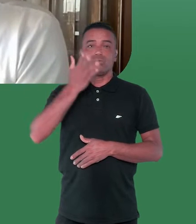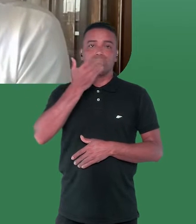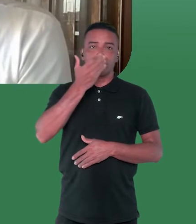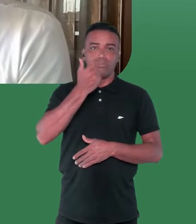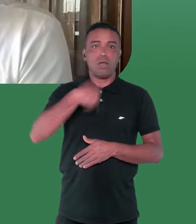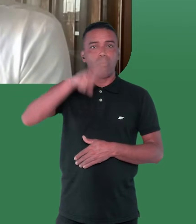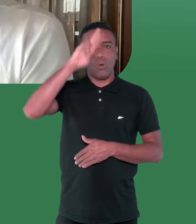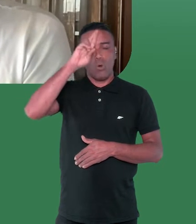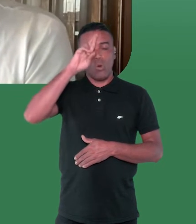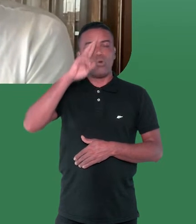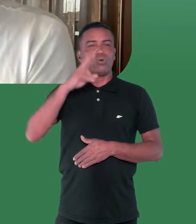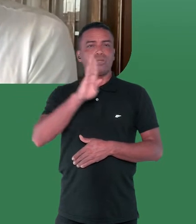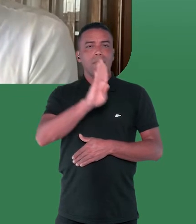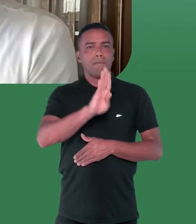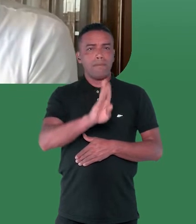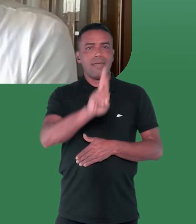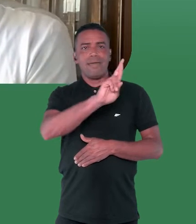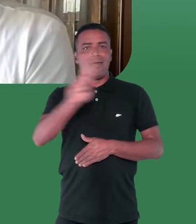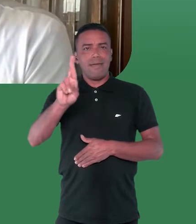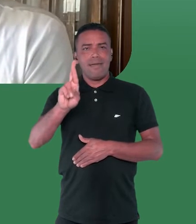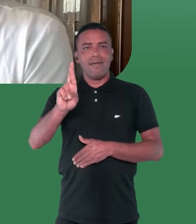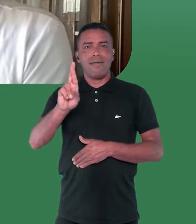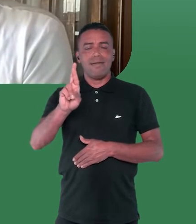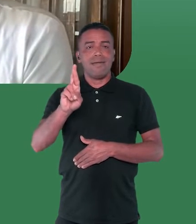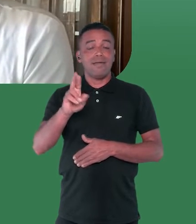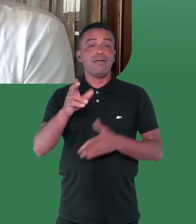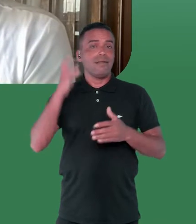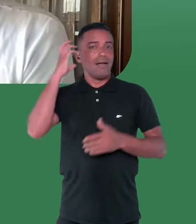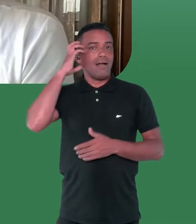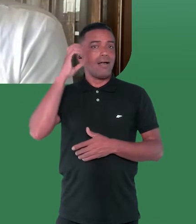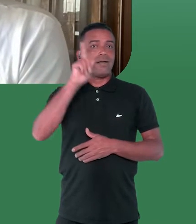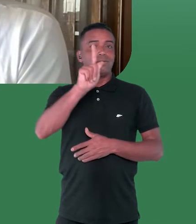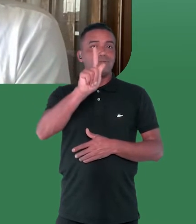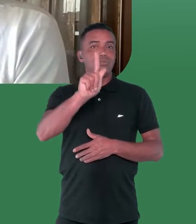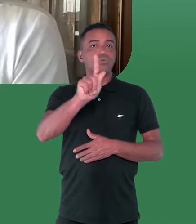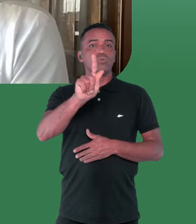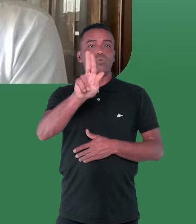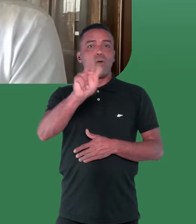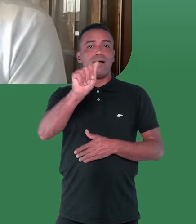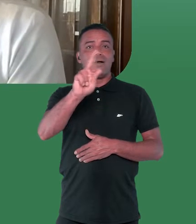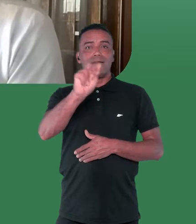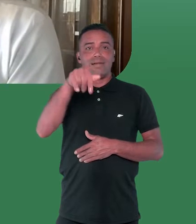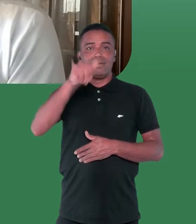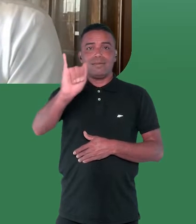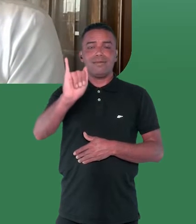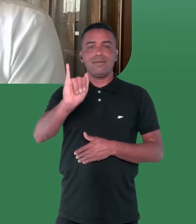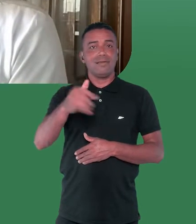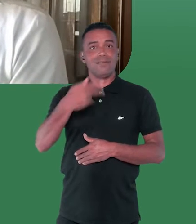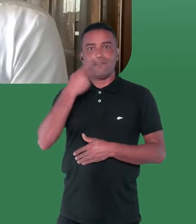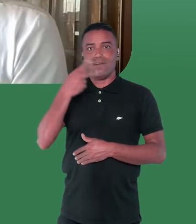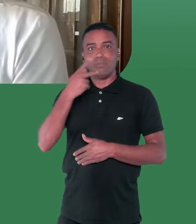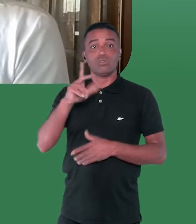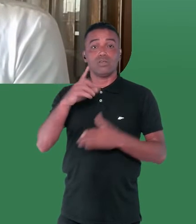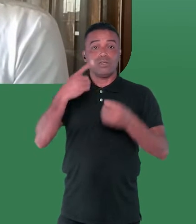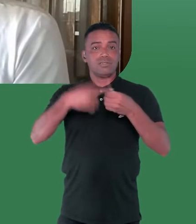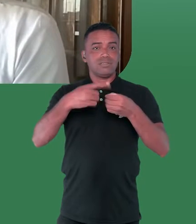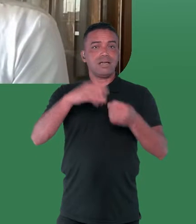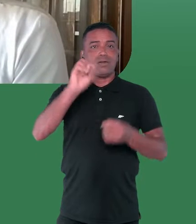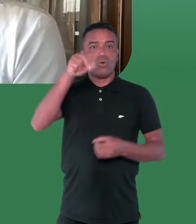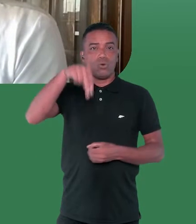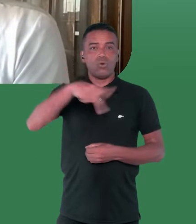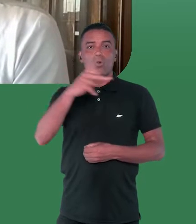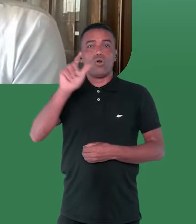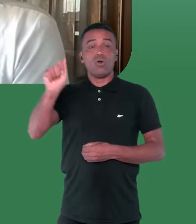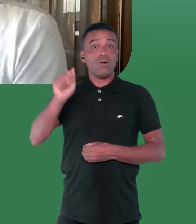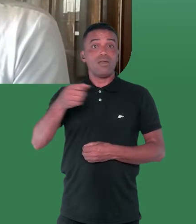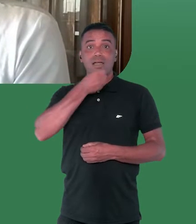então quando nós pegamos a BR de novo, ele ligou o carro na Guarani, aí estava dando a notícia. E o Vargas Grassi falou assim, vamos a Congonhas, que o repórter Eduardo Costa